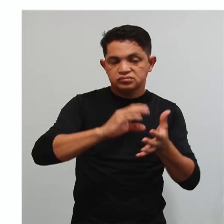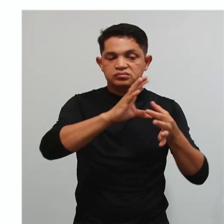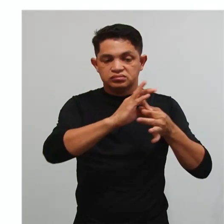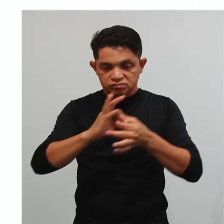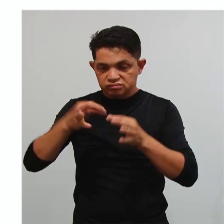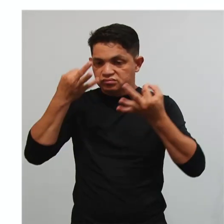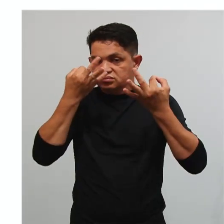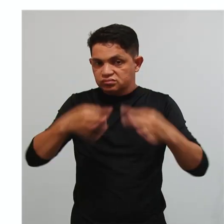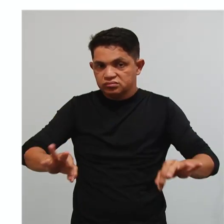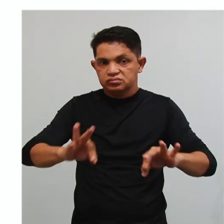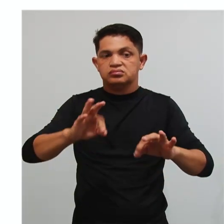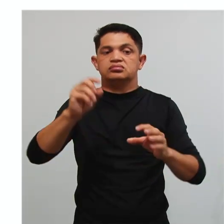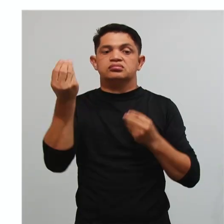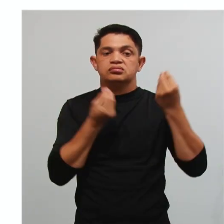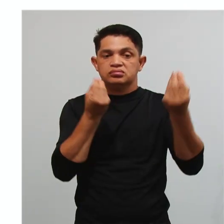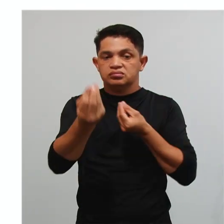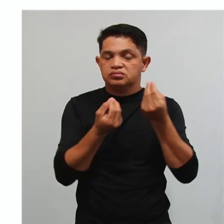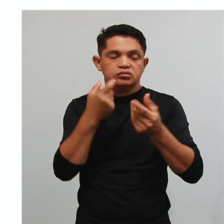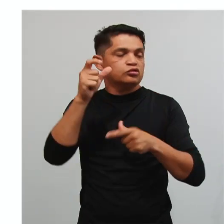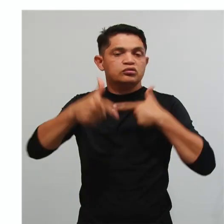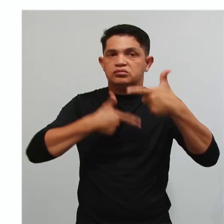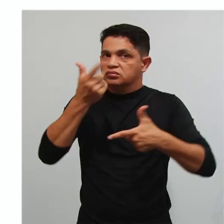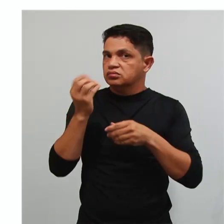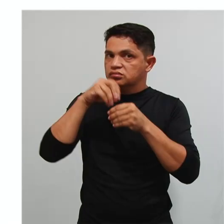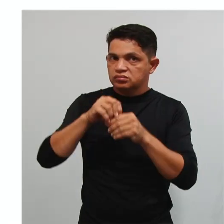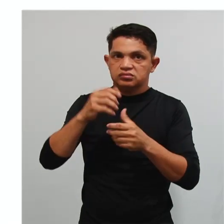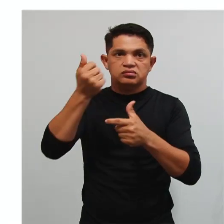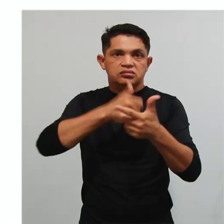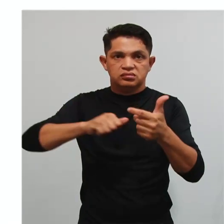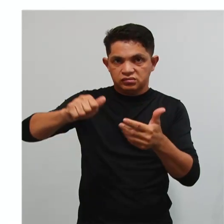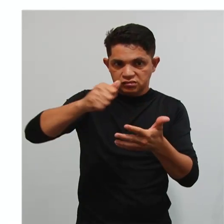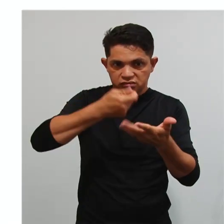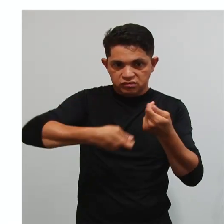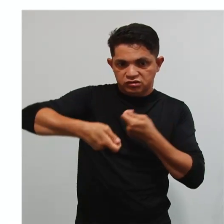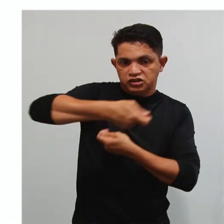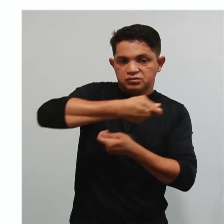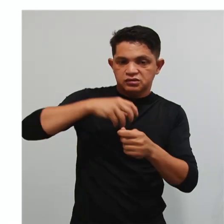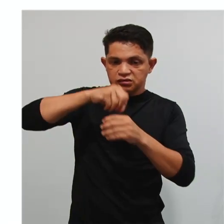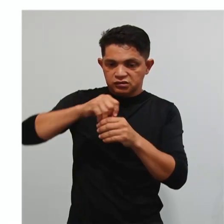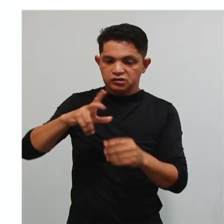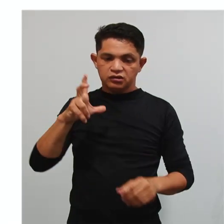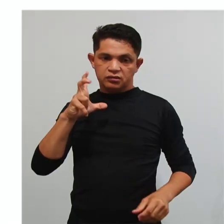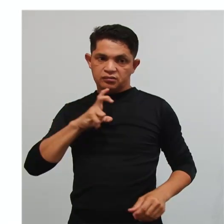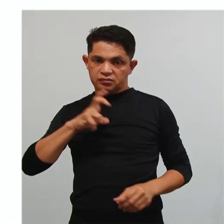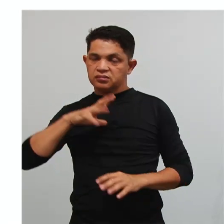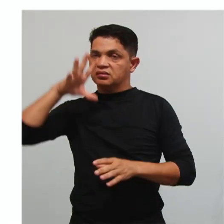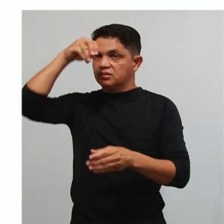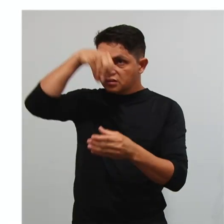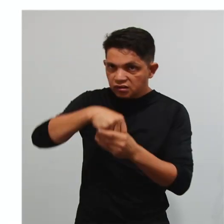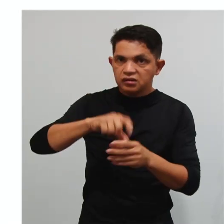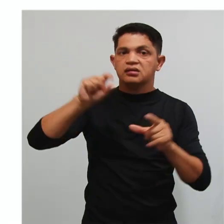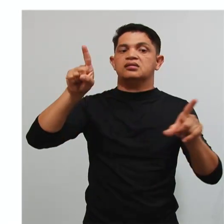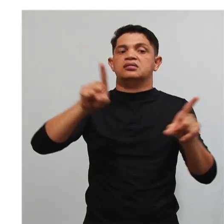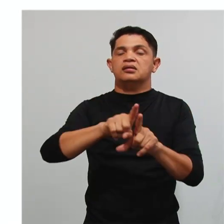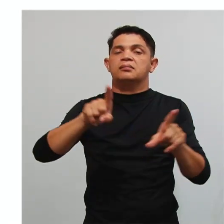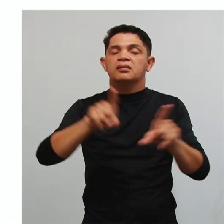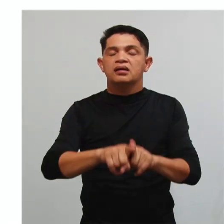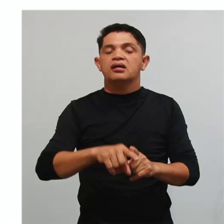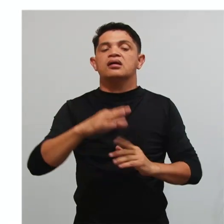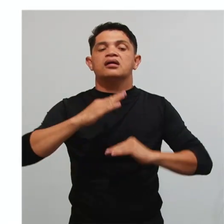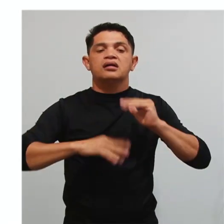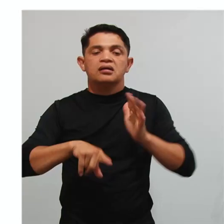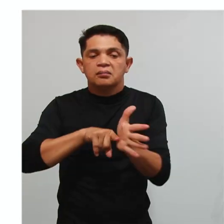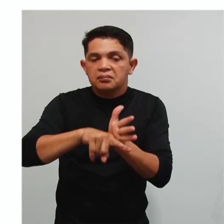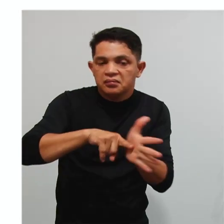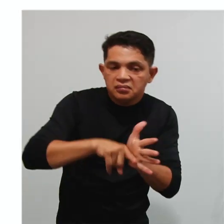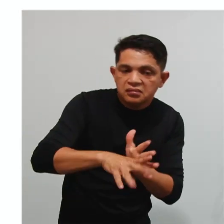de serviços, de fatos da administração pública ou privada, ou ainda resultado de uma